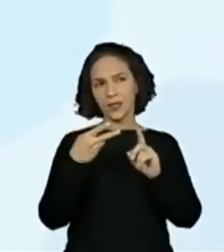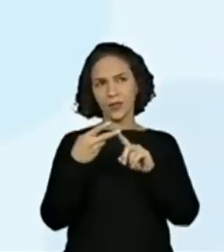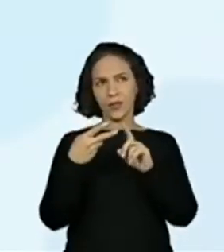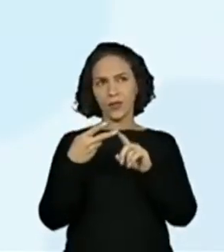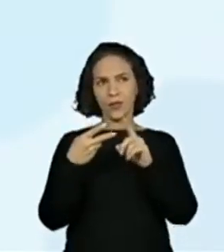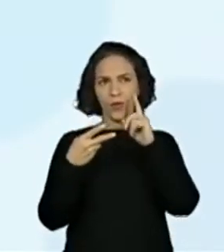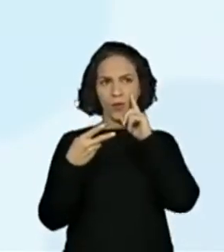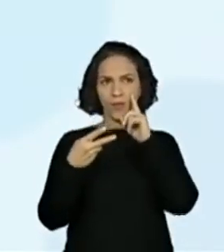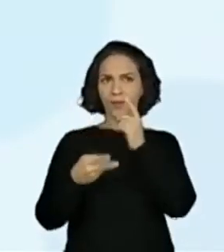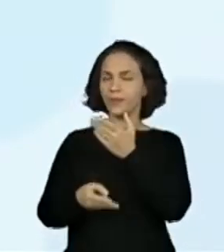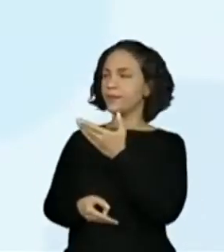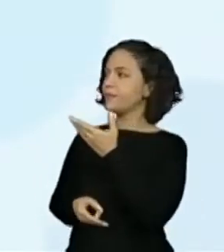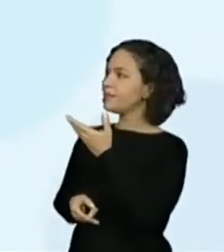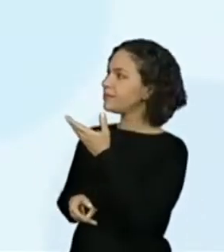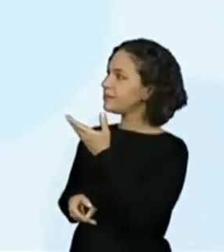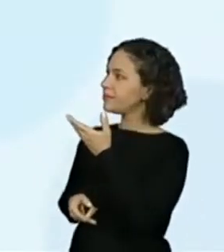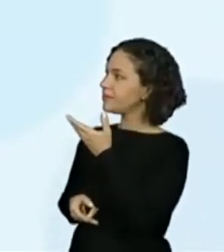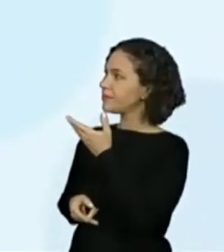Aqui.